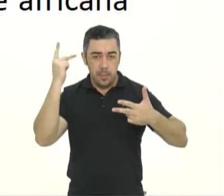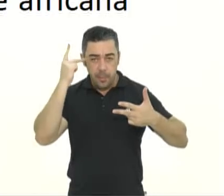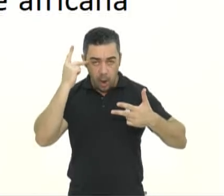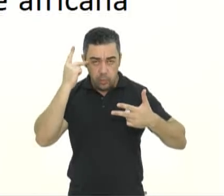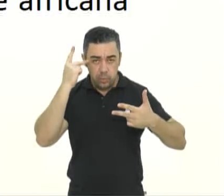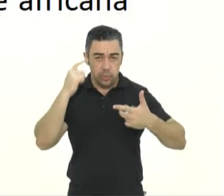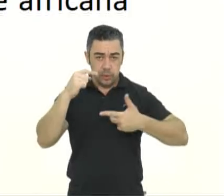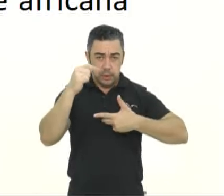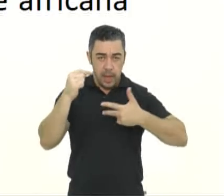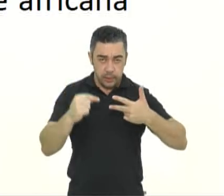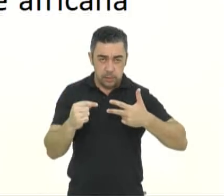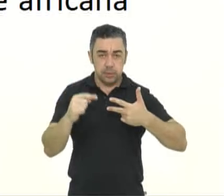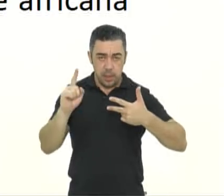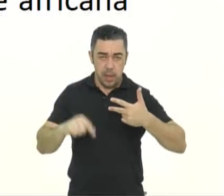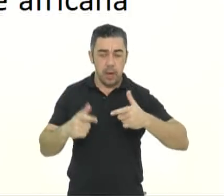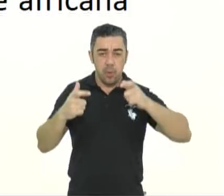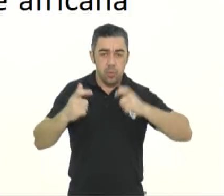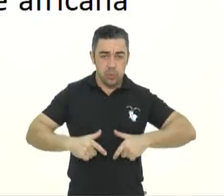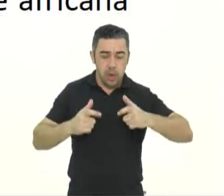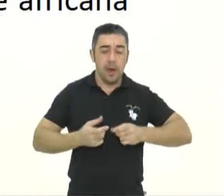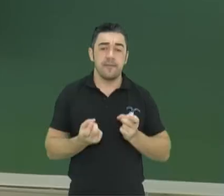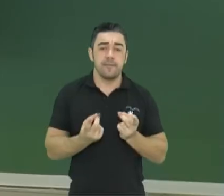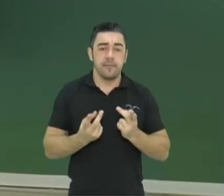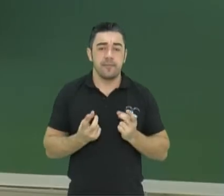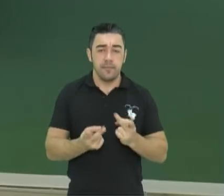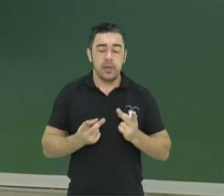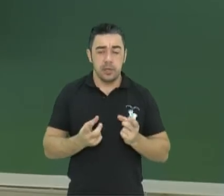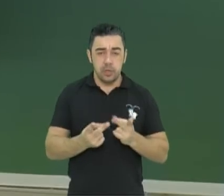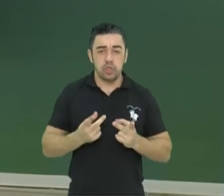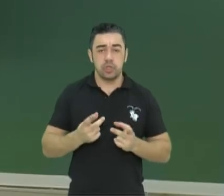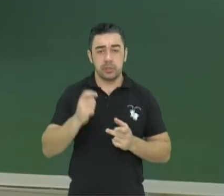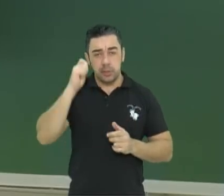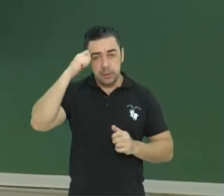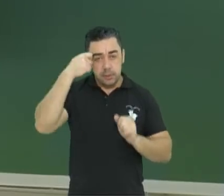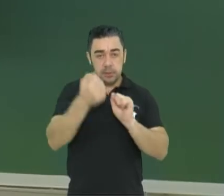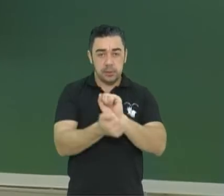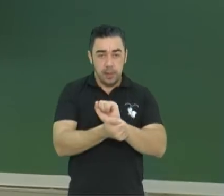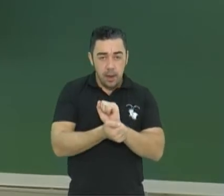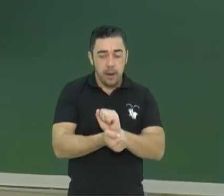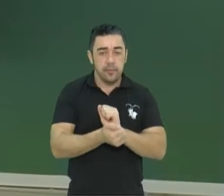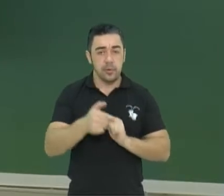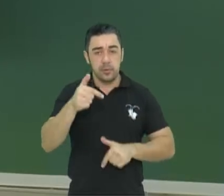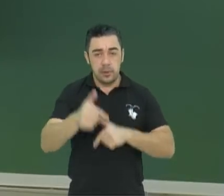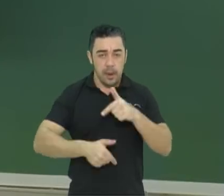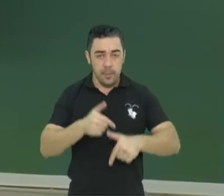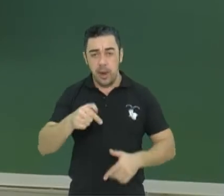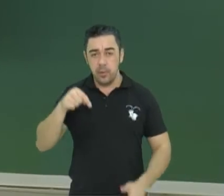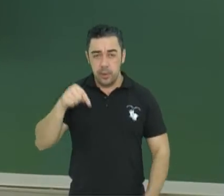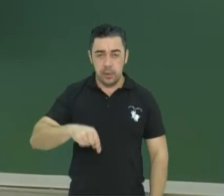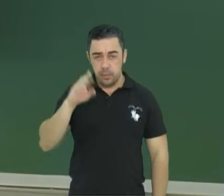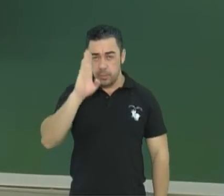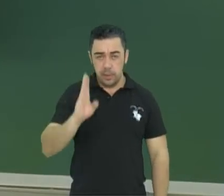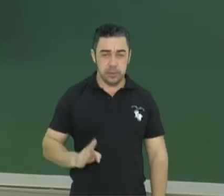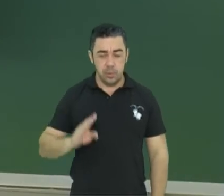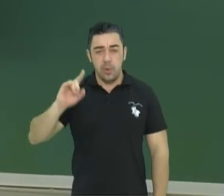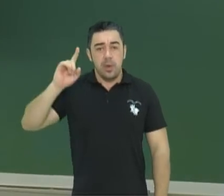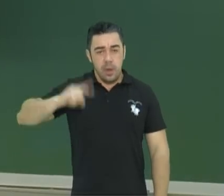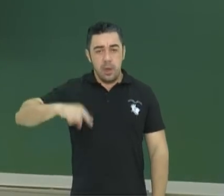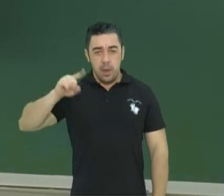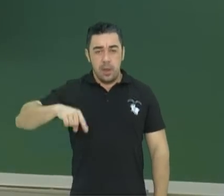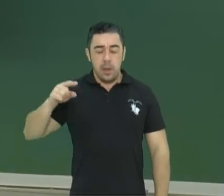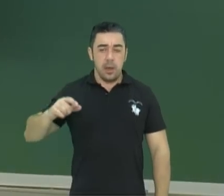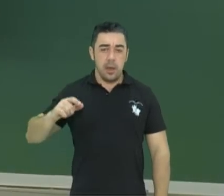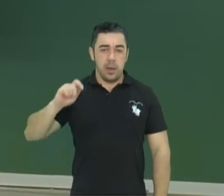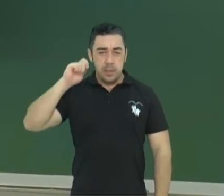que vinham dessa costa leste africana. Então, o trabalho aqui no Brasil, naquela expressão, né, que os escravos eles eram